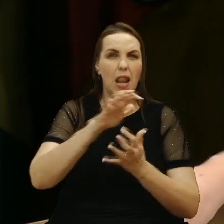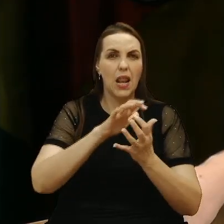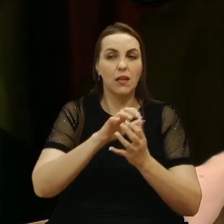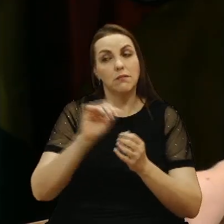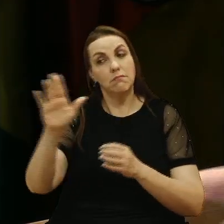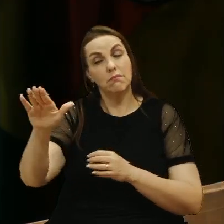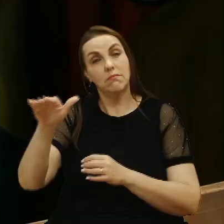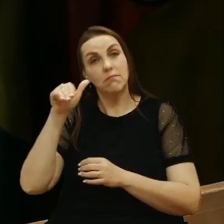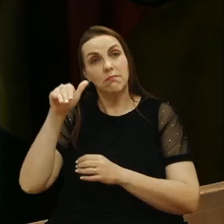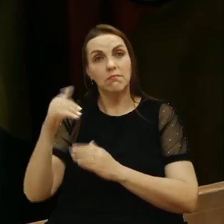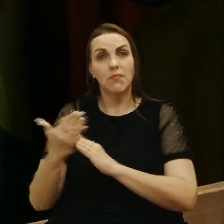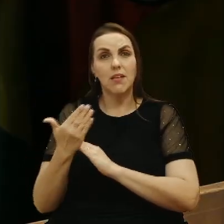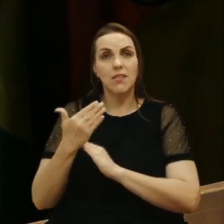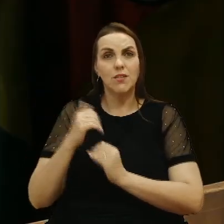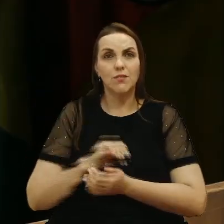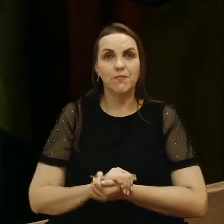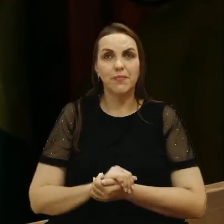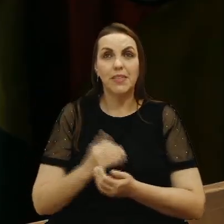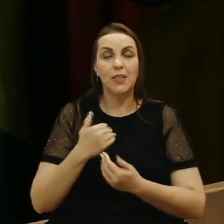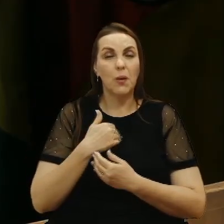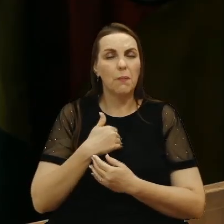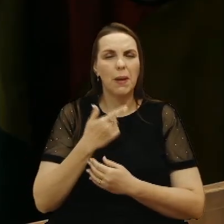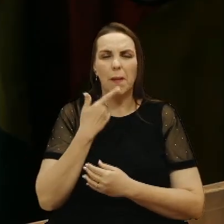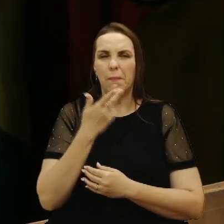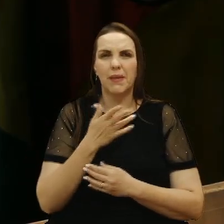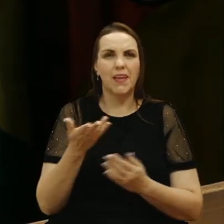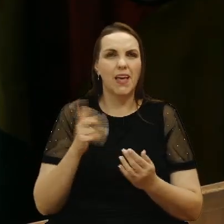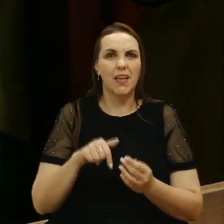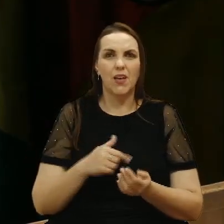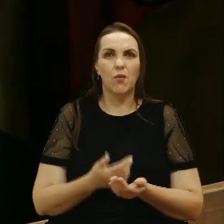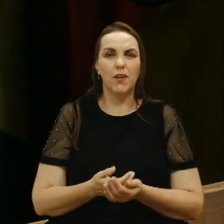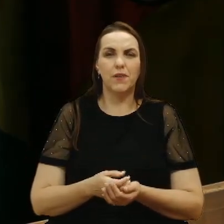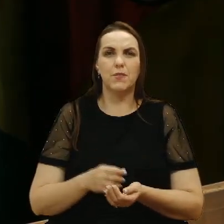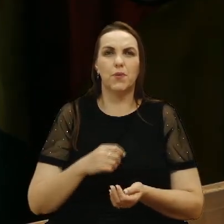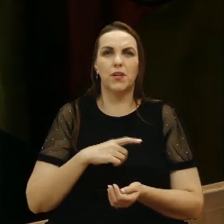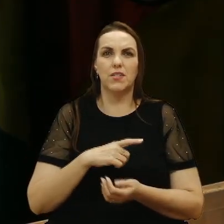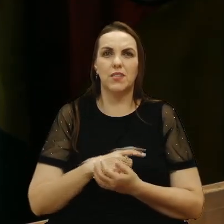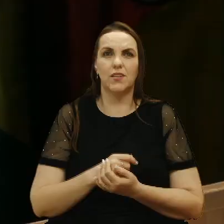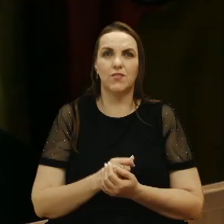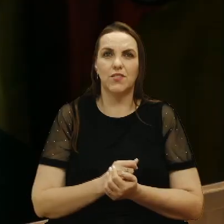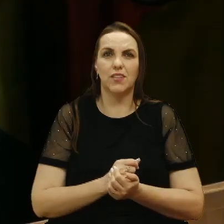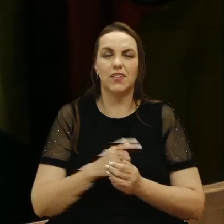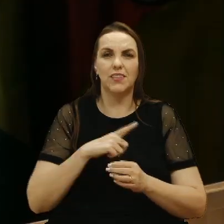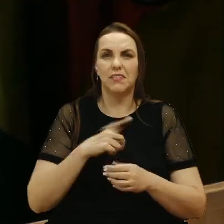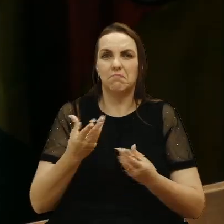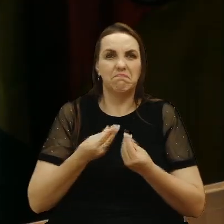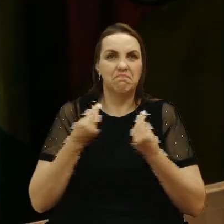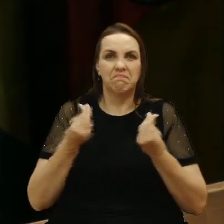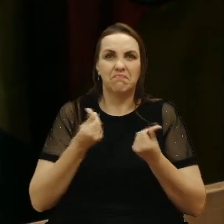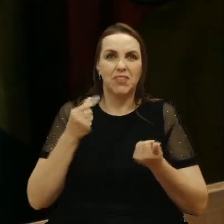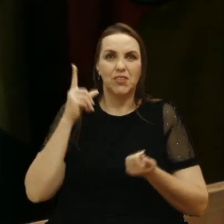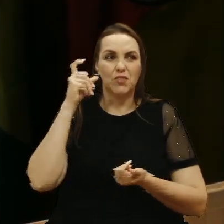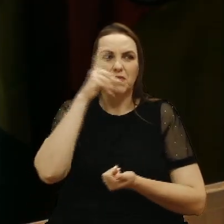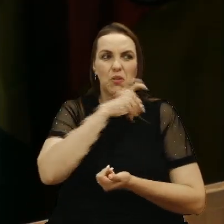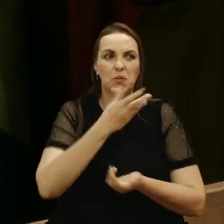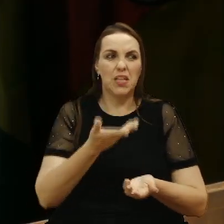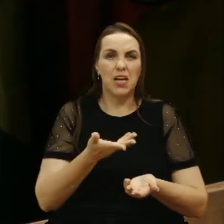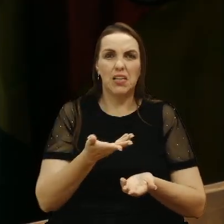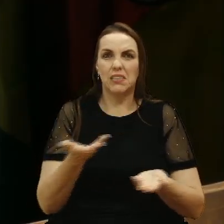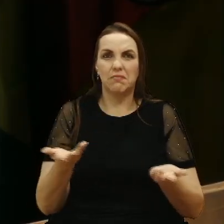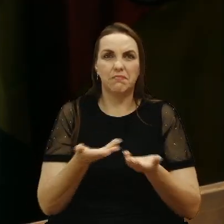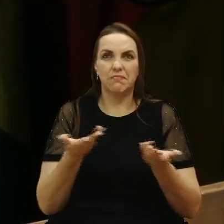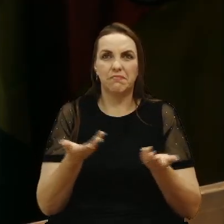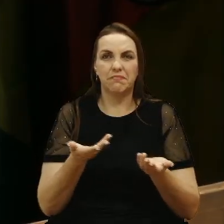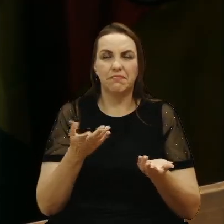o assessor. E isso, para mim, é de uma hipocrisia sem tamanho. Porque nós falamos de gastos públicos